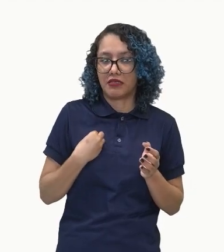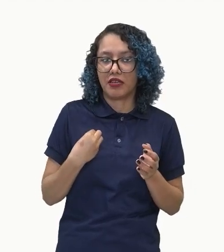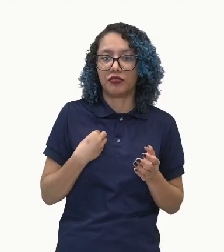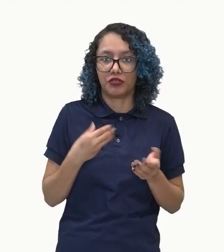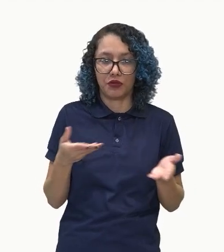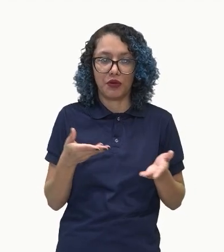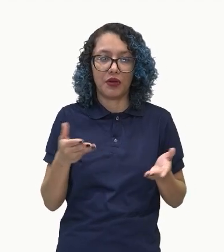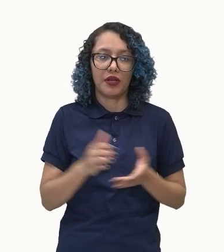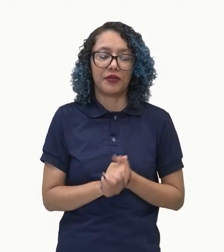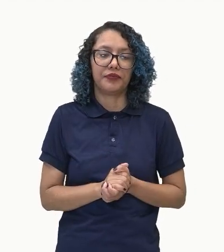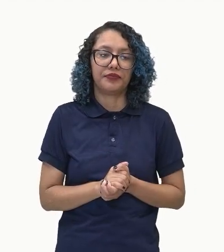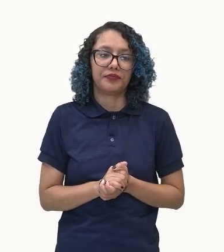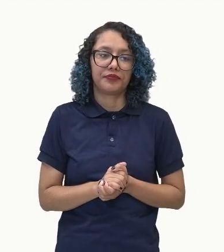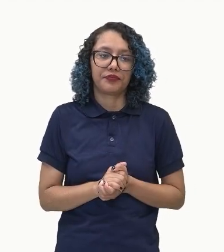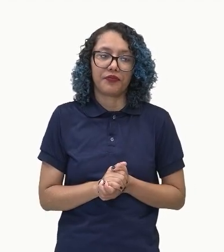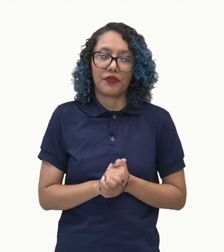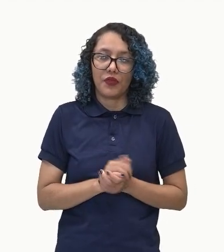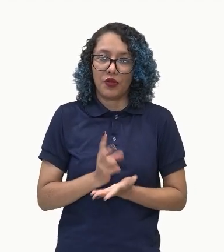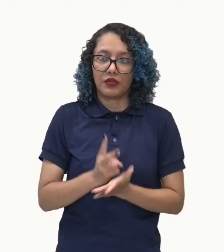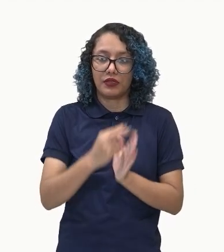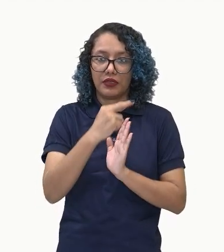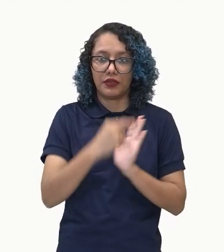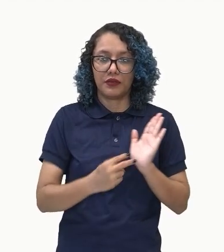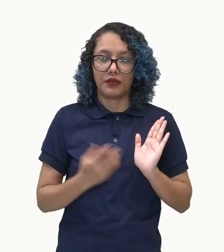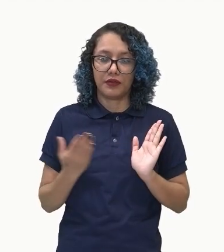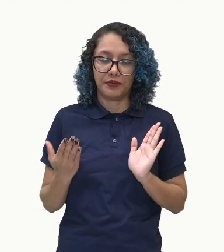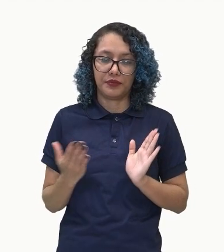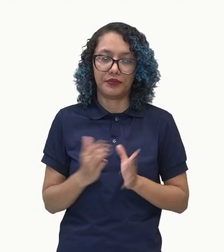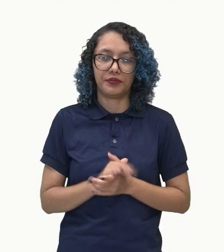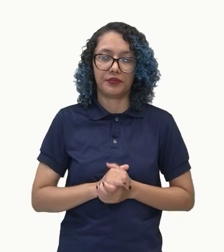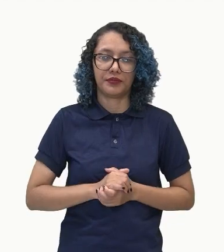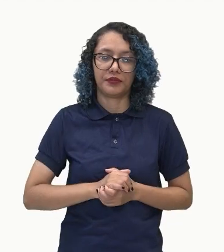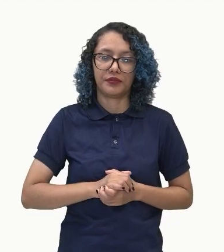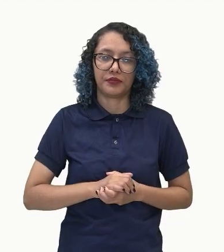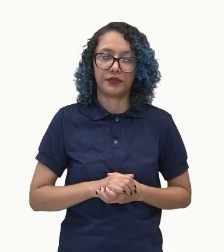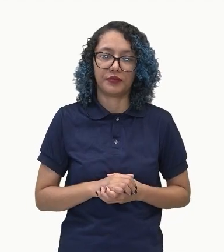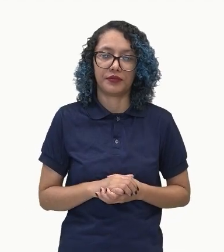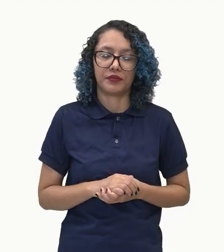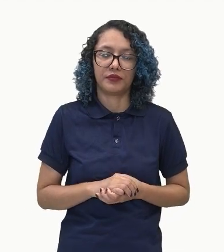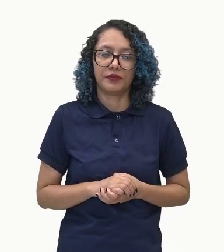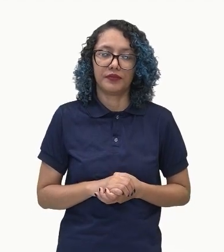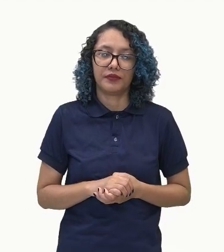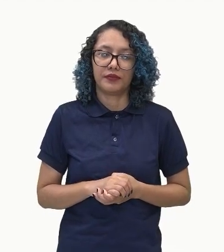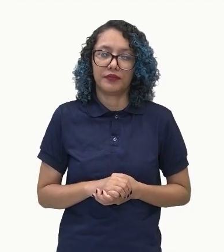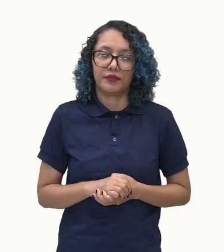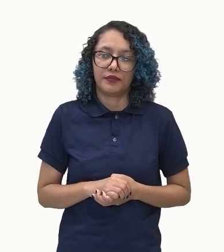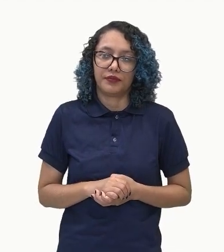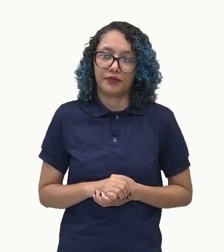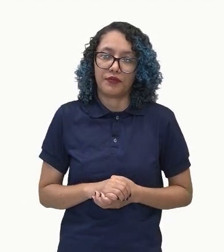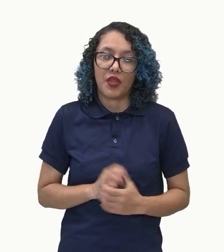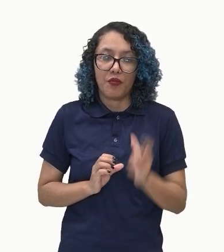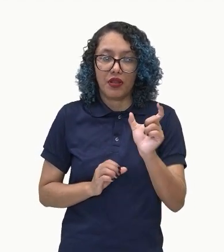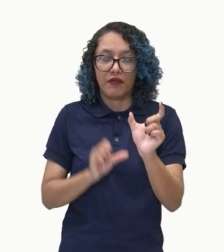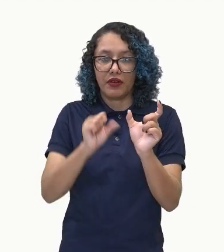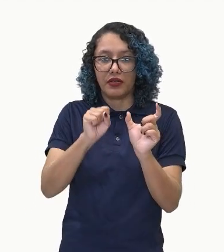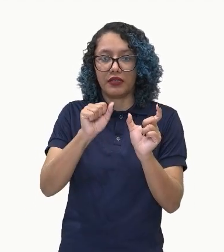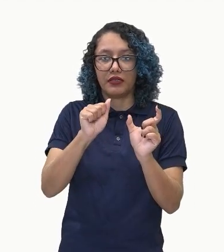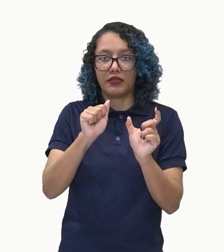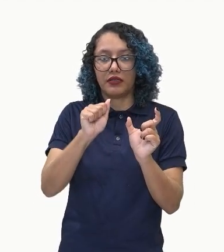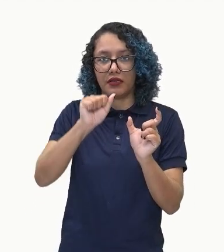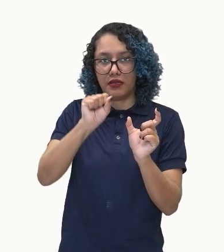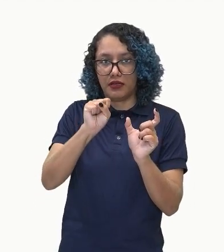robôs, robots are smart. Robôs são inteligentes. A palavrinha smart é um adjetivo que significa